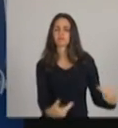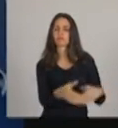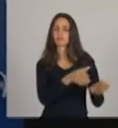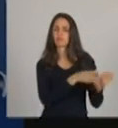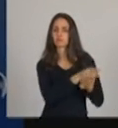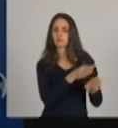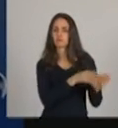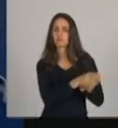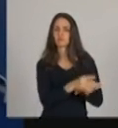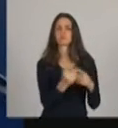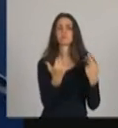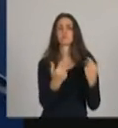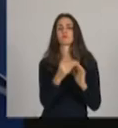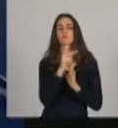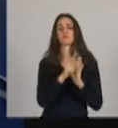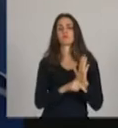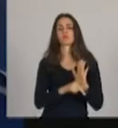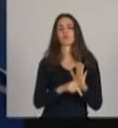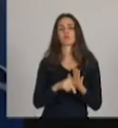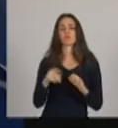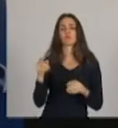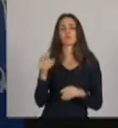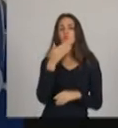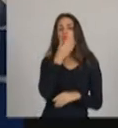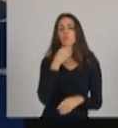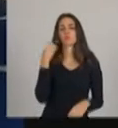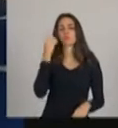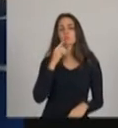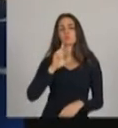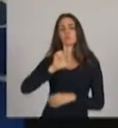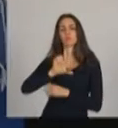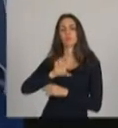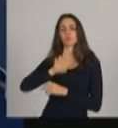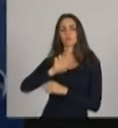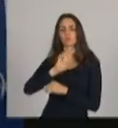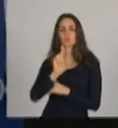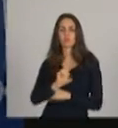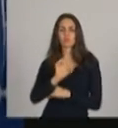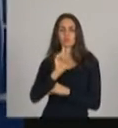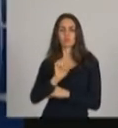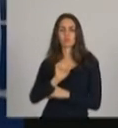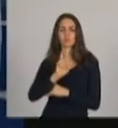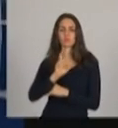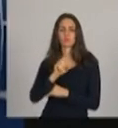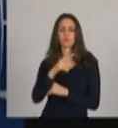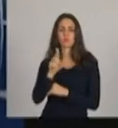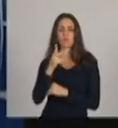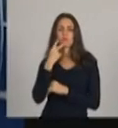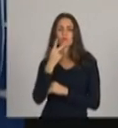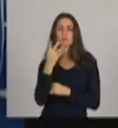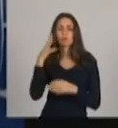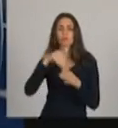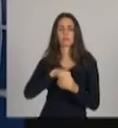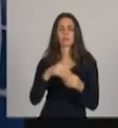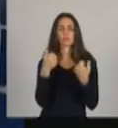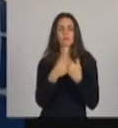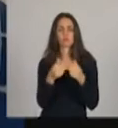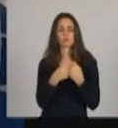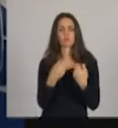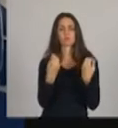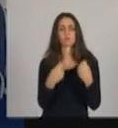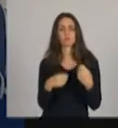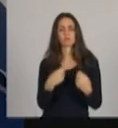o projeto do deputado Luiz Durão, exigindo a obrigação de ter o álcool, pelo menos dentro dos